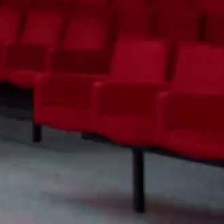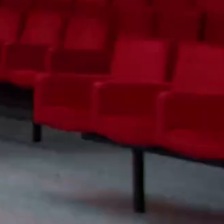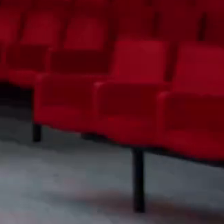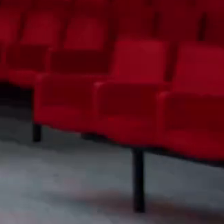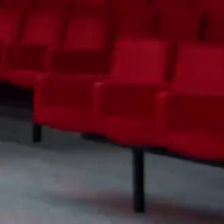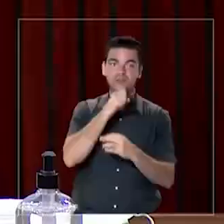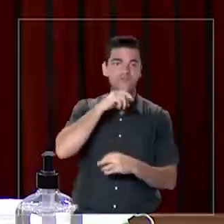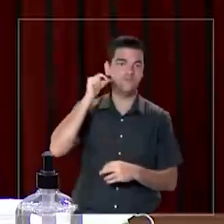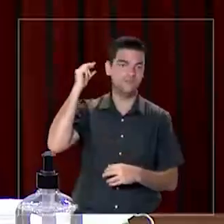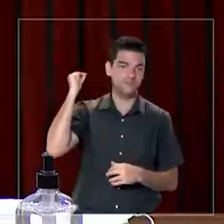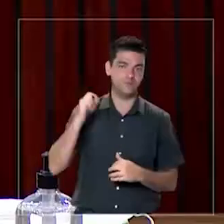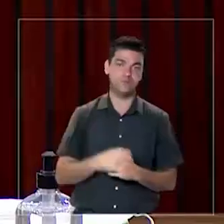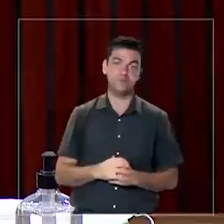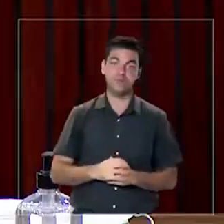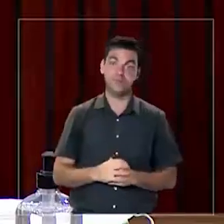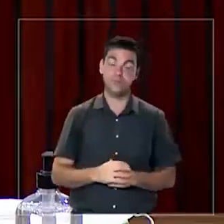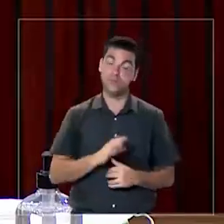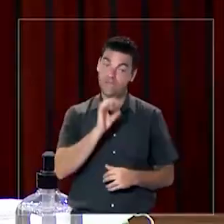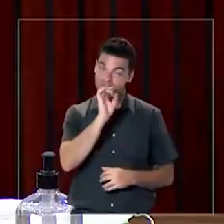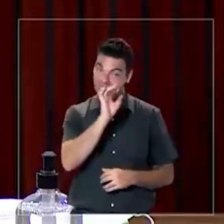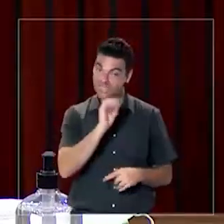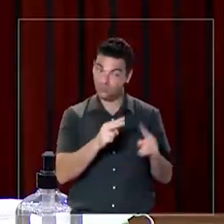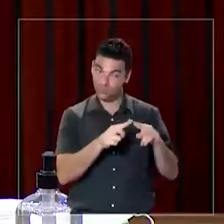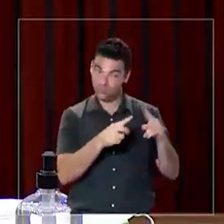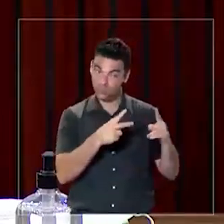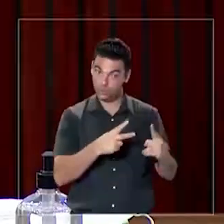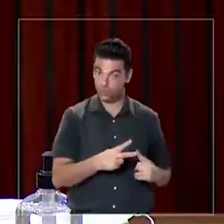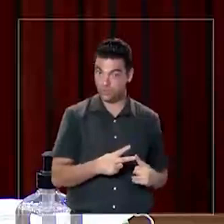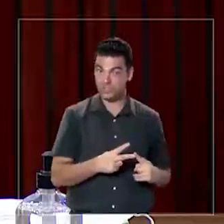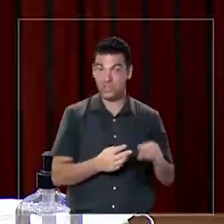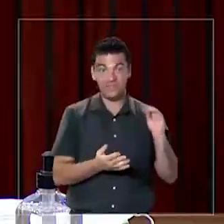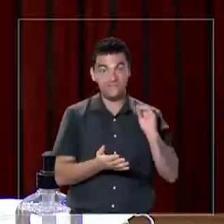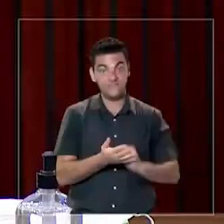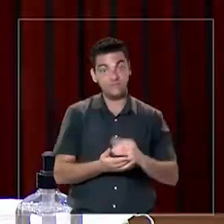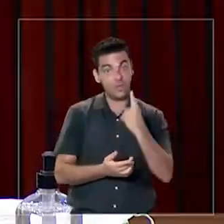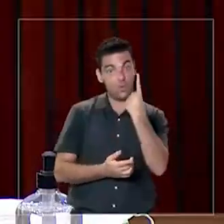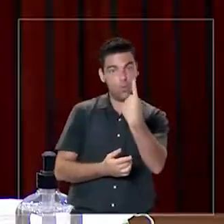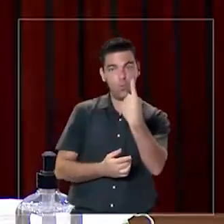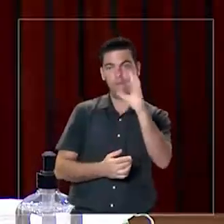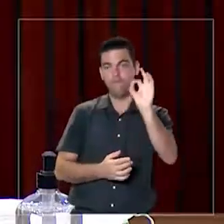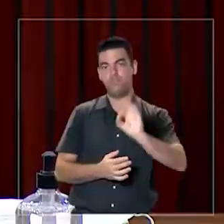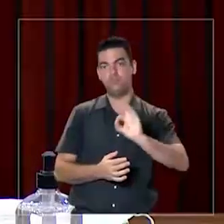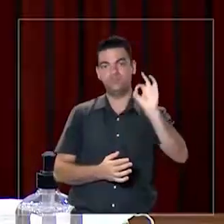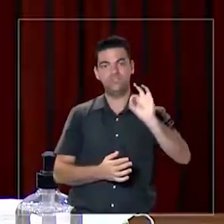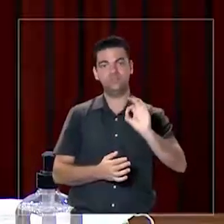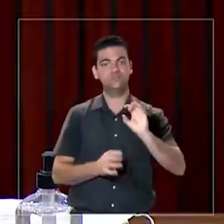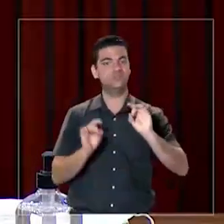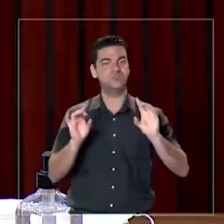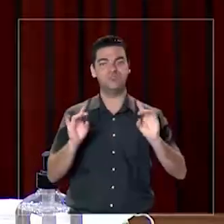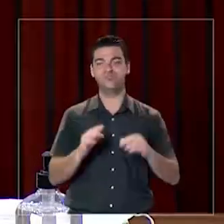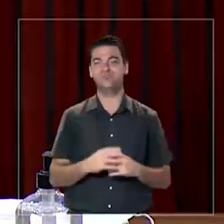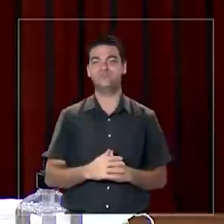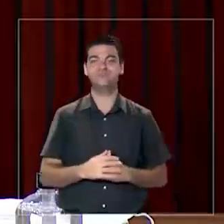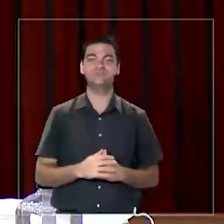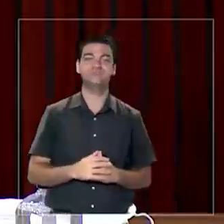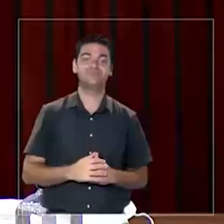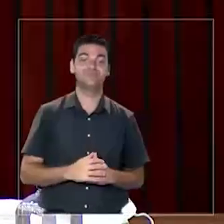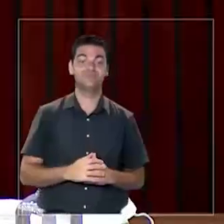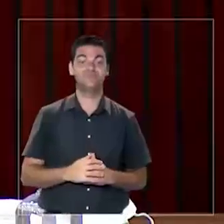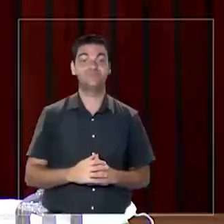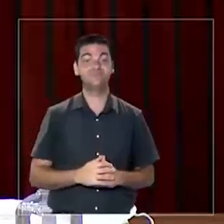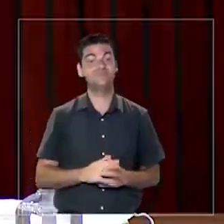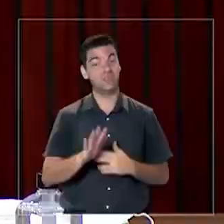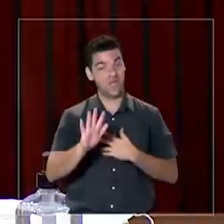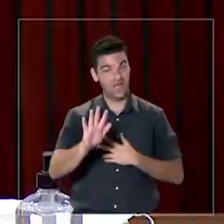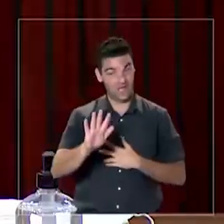processos antigos em cada uma delas resta apenas 1% para atingirmos o desafio proposto estamos